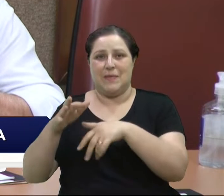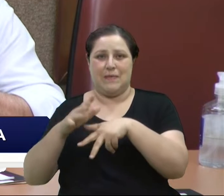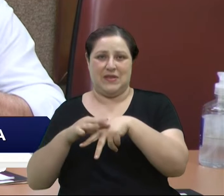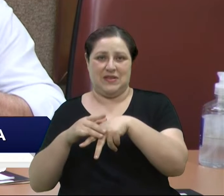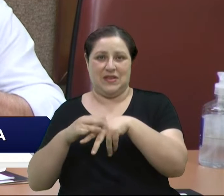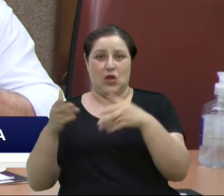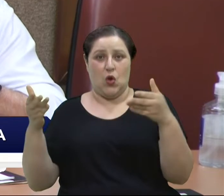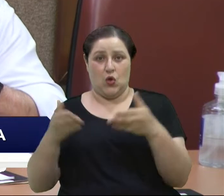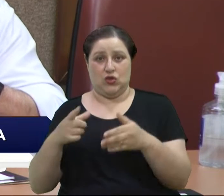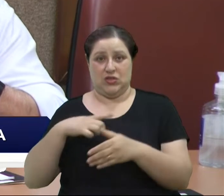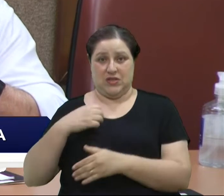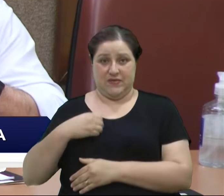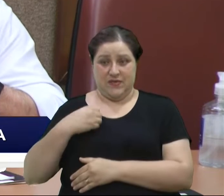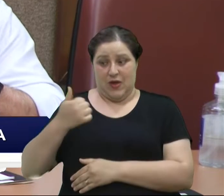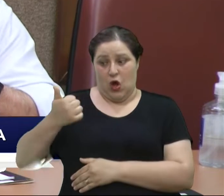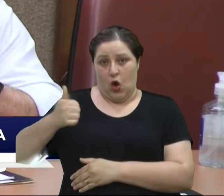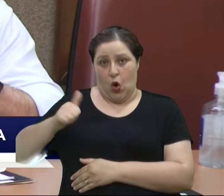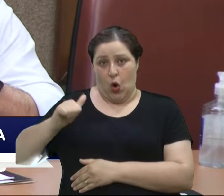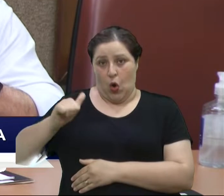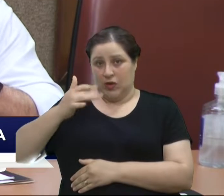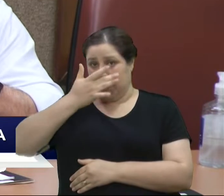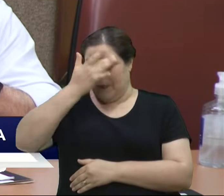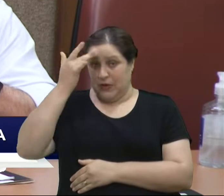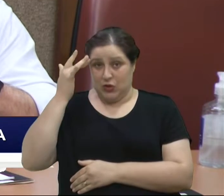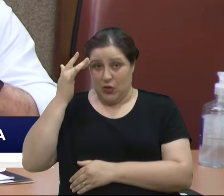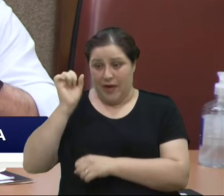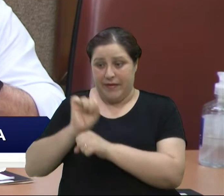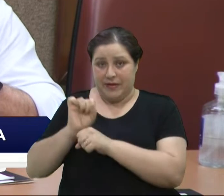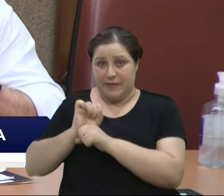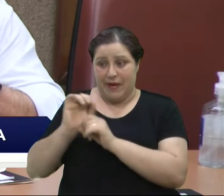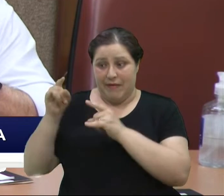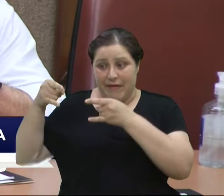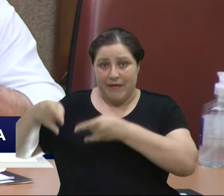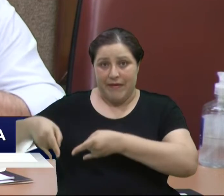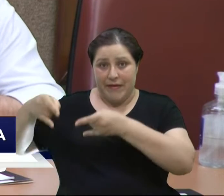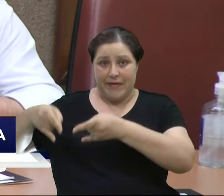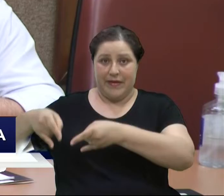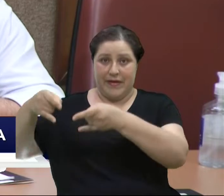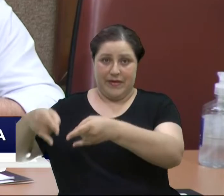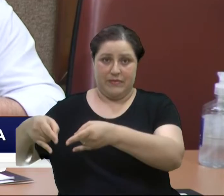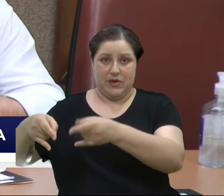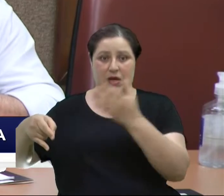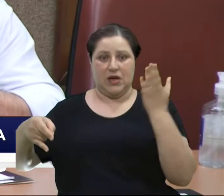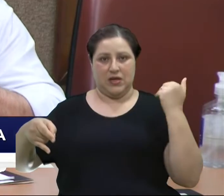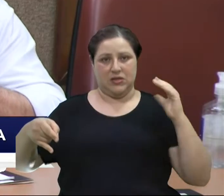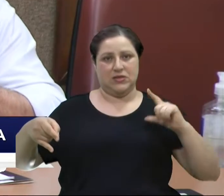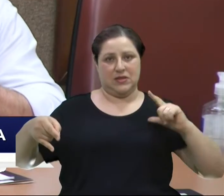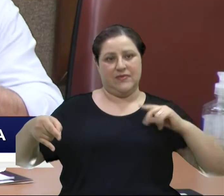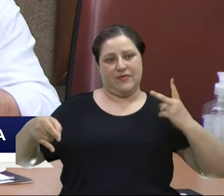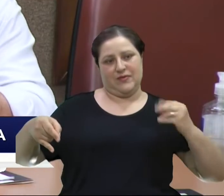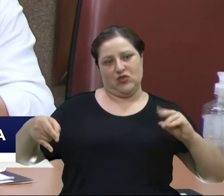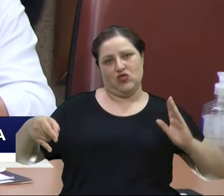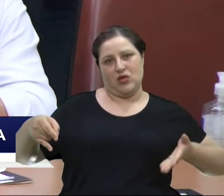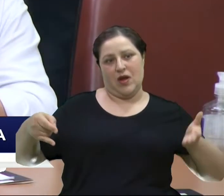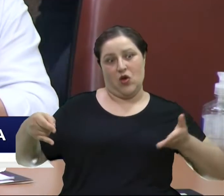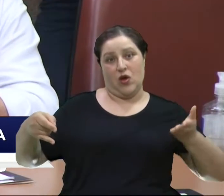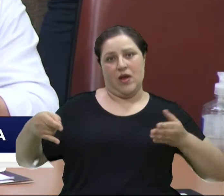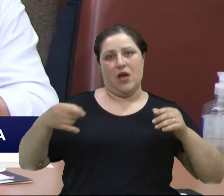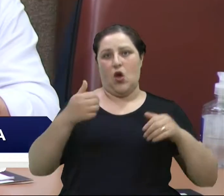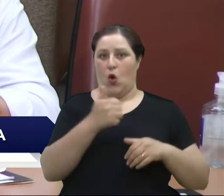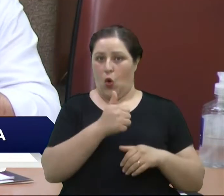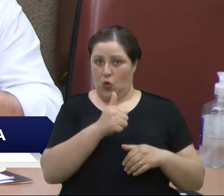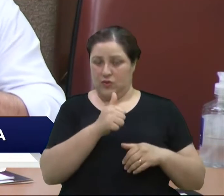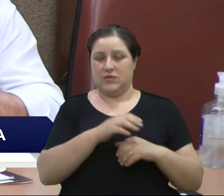11 pacientes dentro do Hospital Geral aguardando leito hospitalar. Chegamos a ter 20. Temos 16 pacientes no